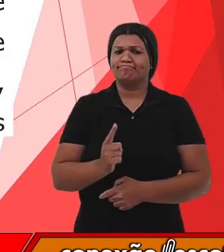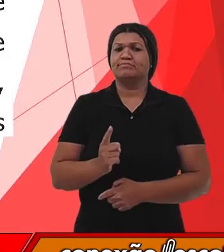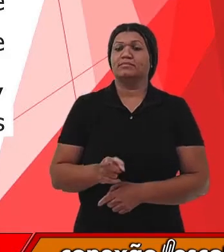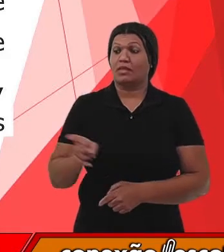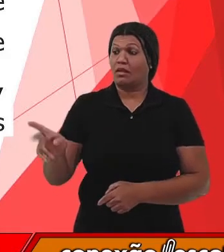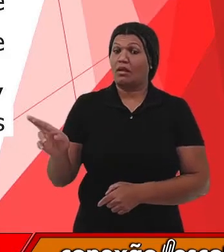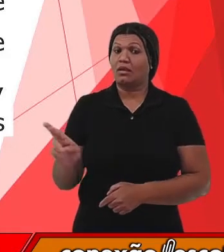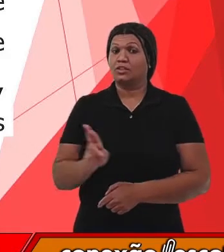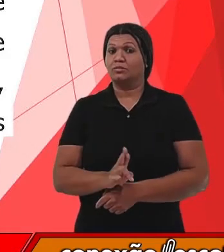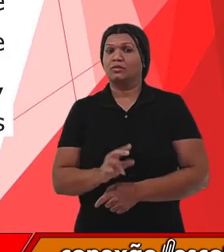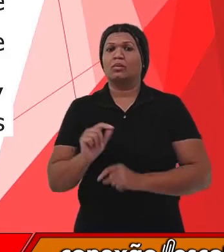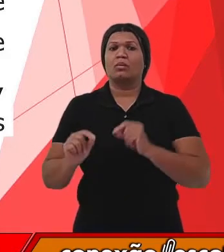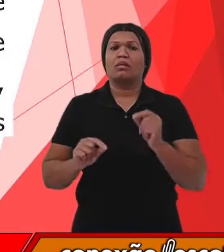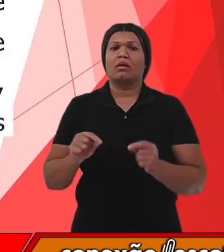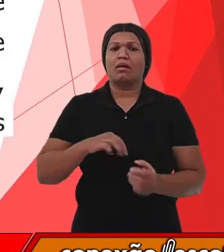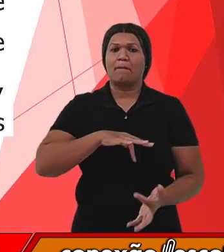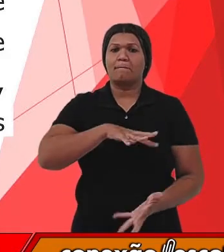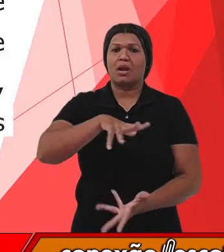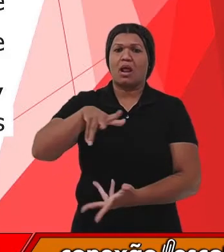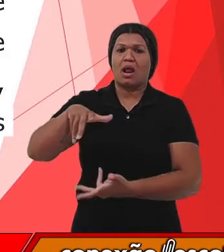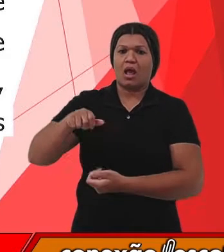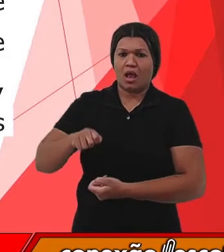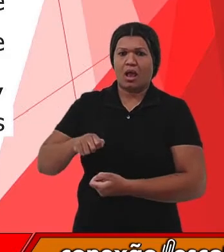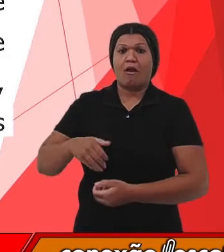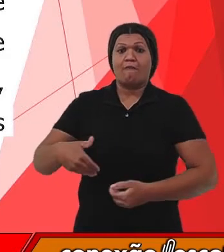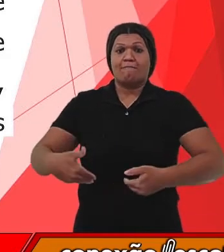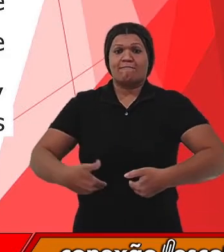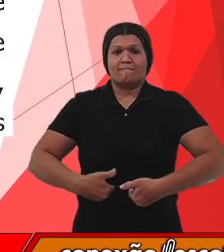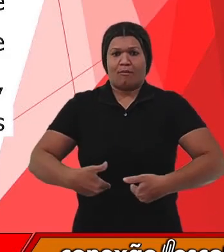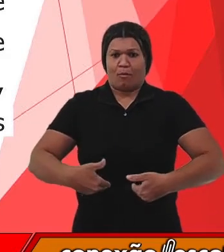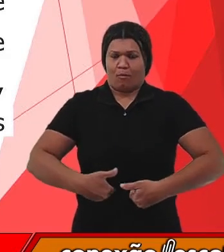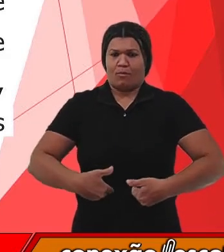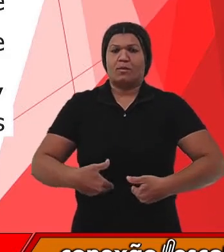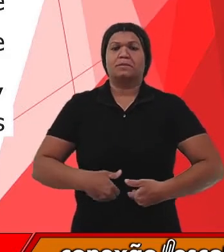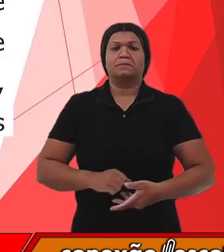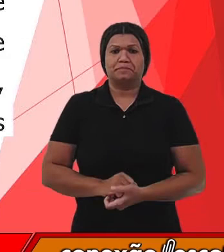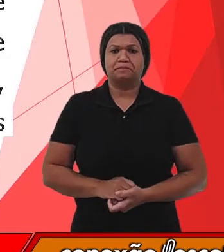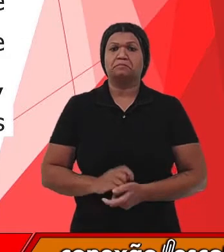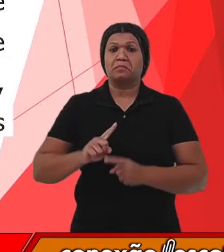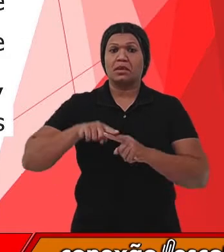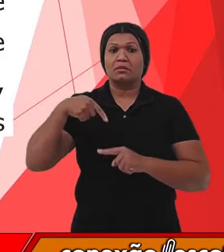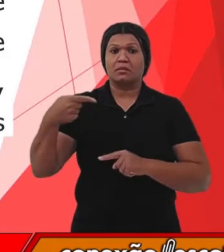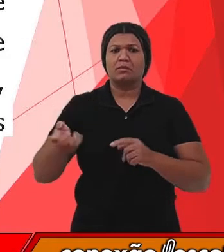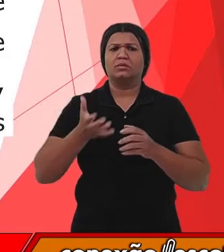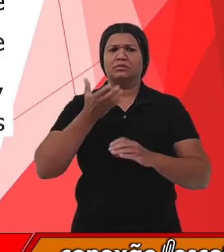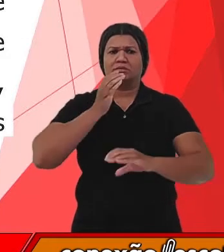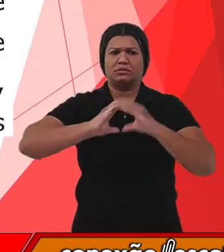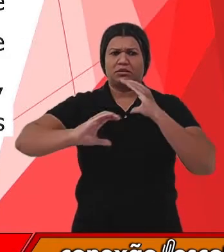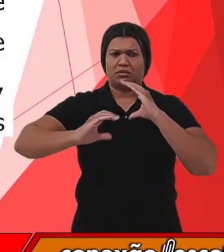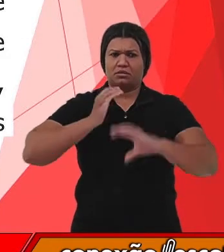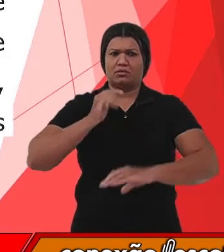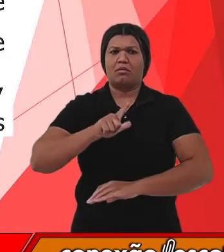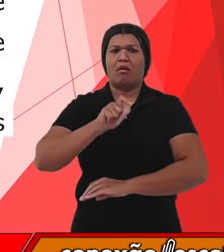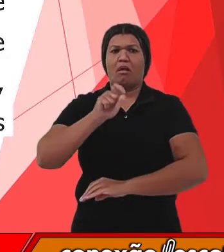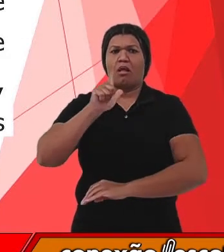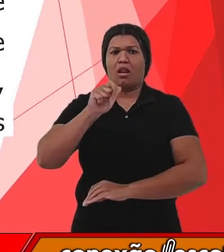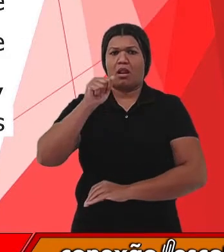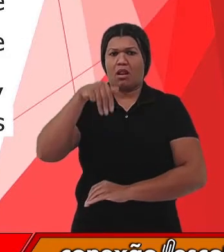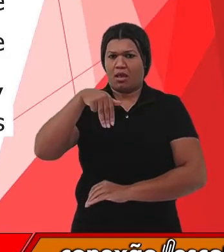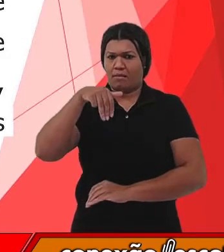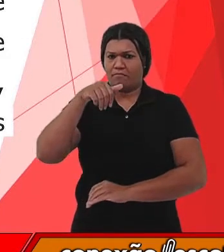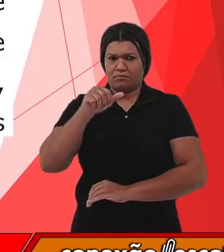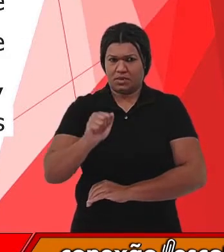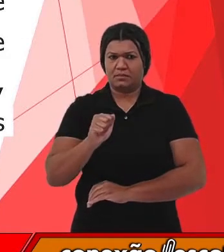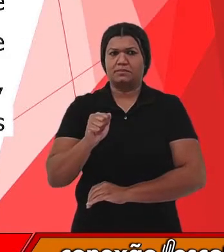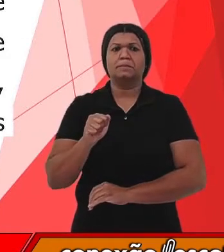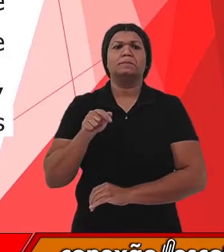respondeu: do planeta Fome. Depois de cantar Lama, de Alce Chave e Paulo